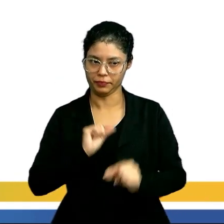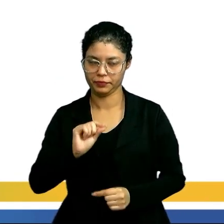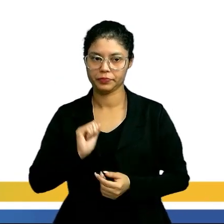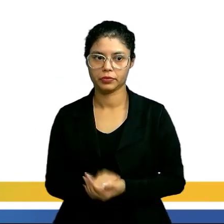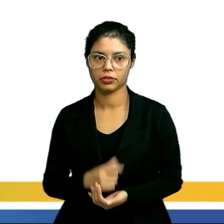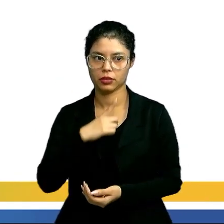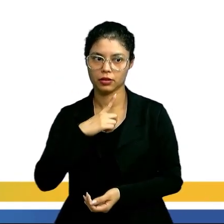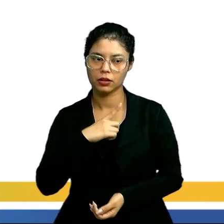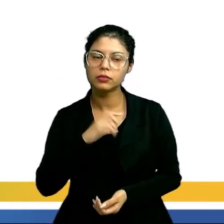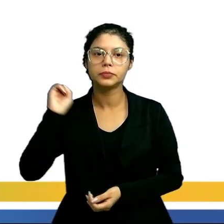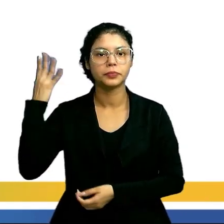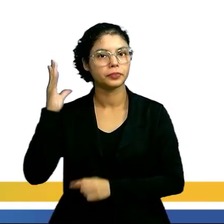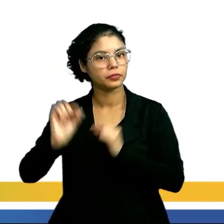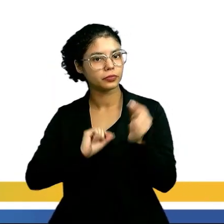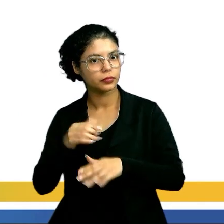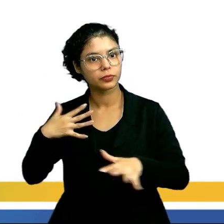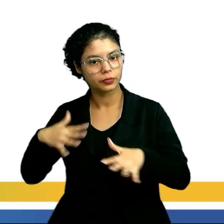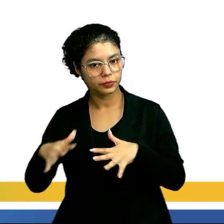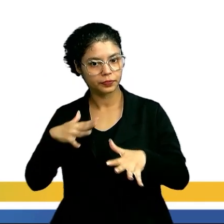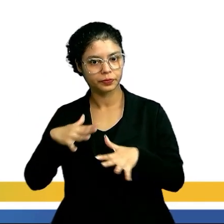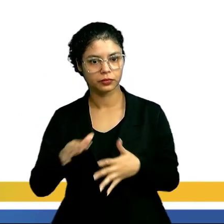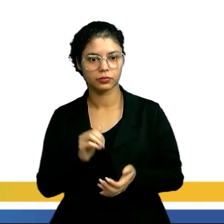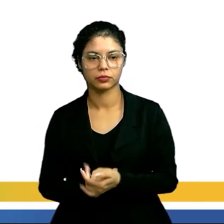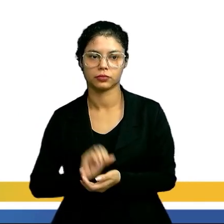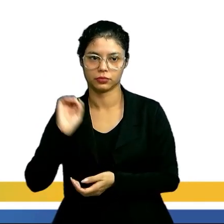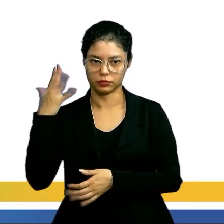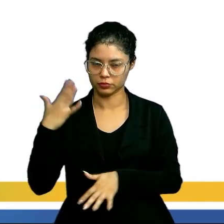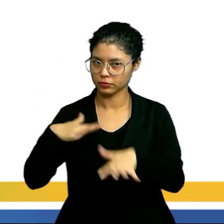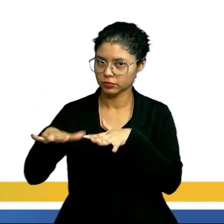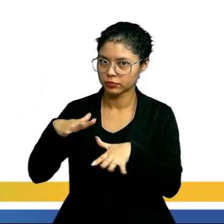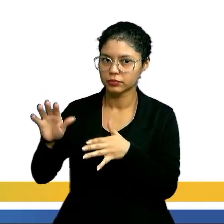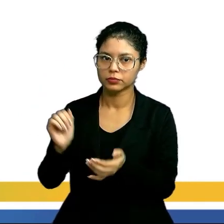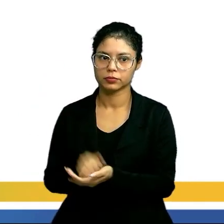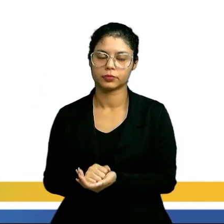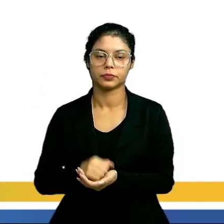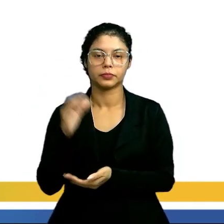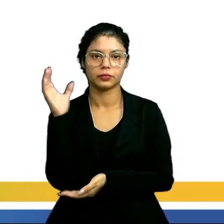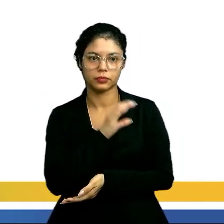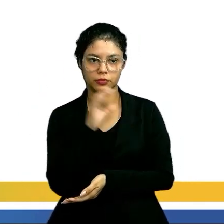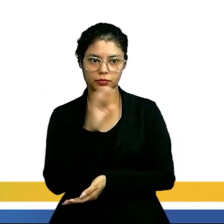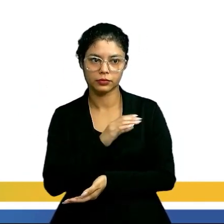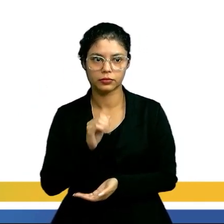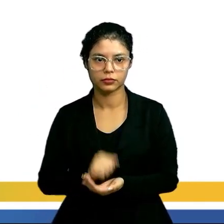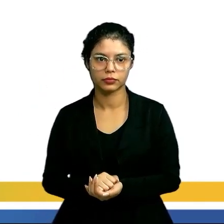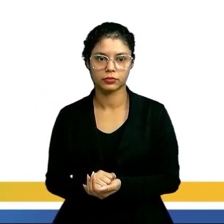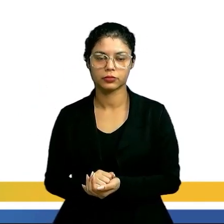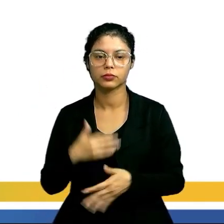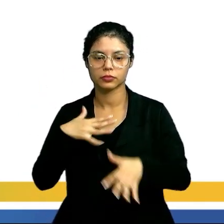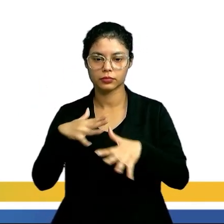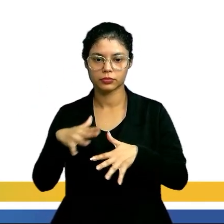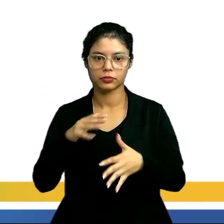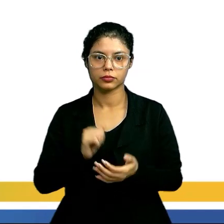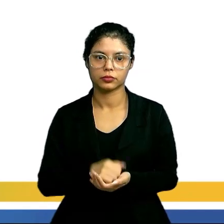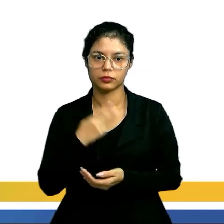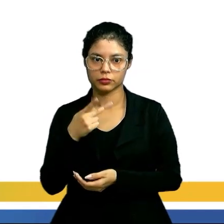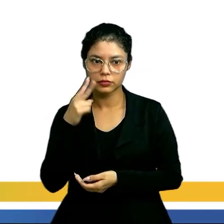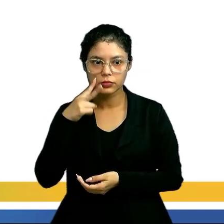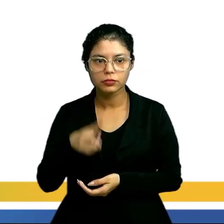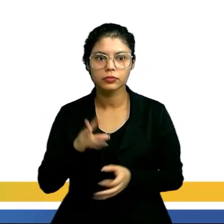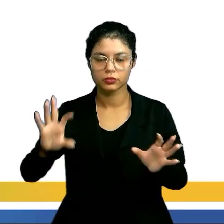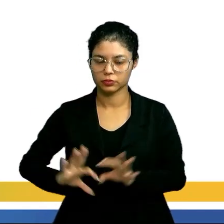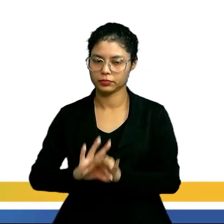em 1000 unidades. A massa, por sua vez, do chocolate, ela nos é dada como sendo 67